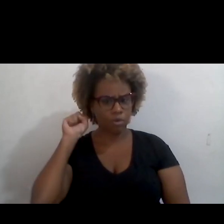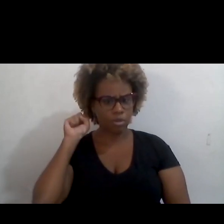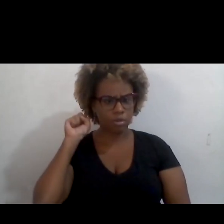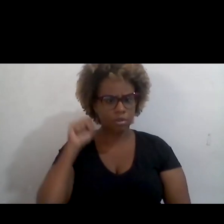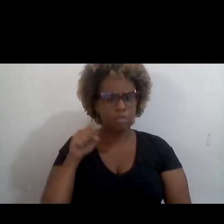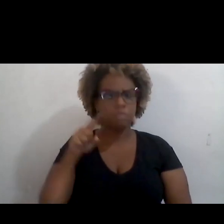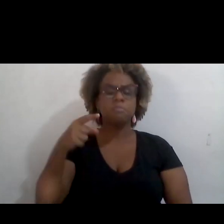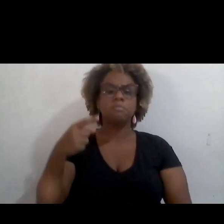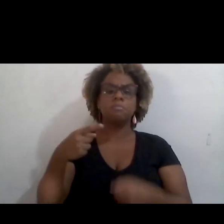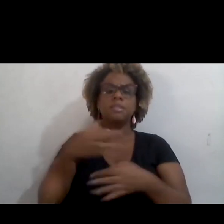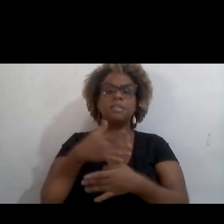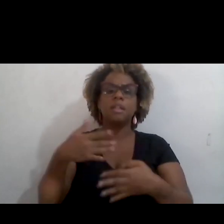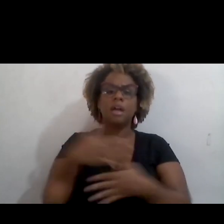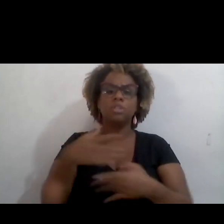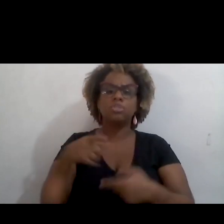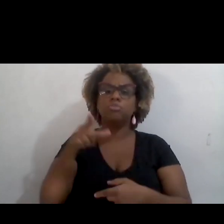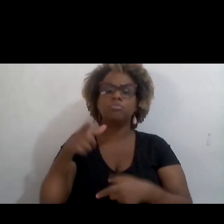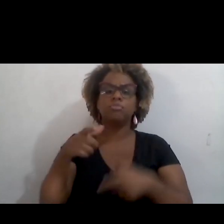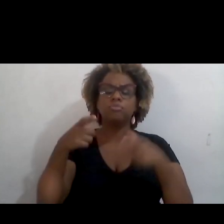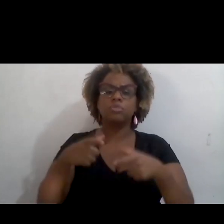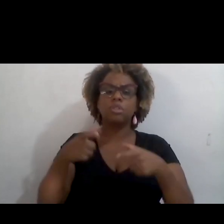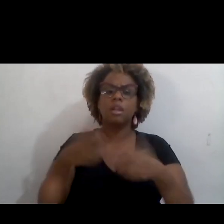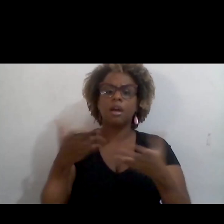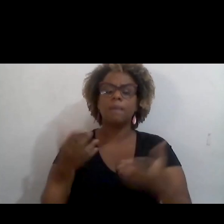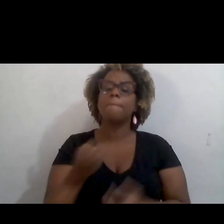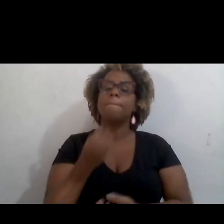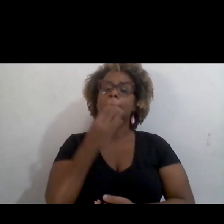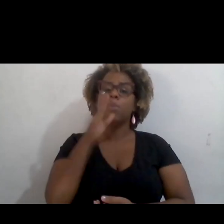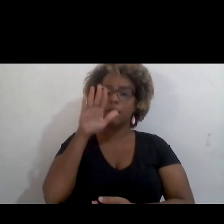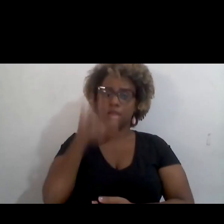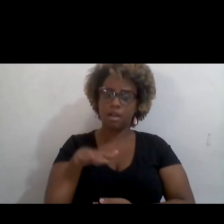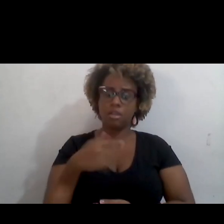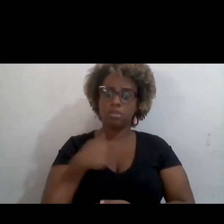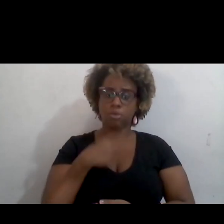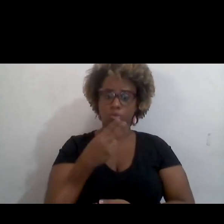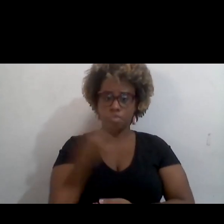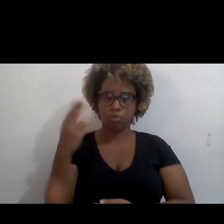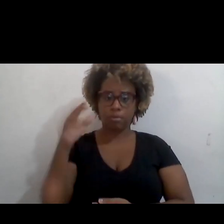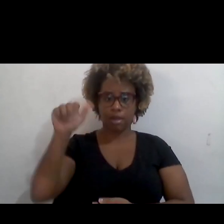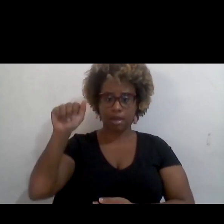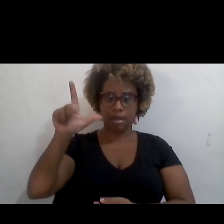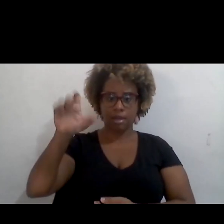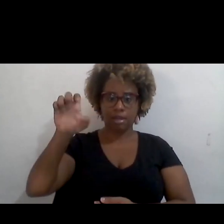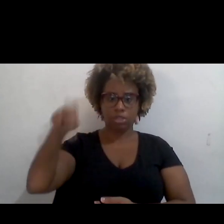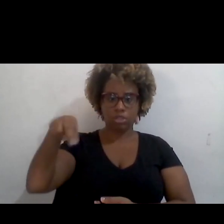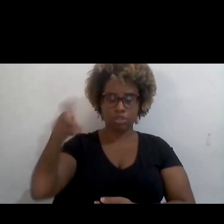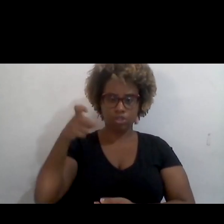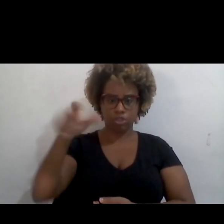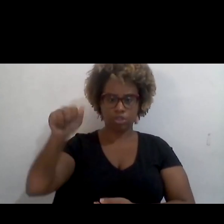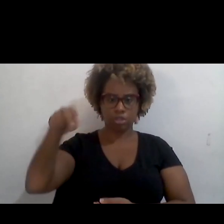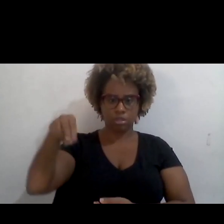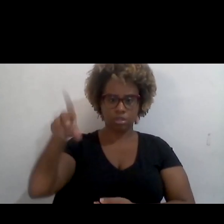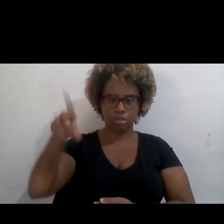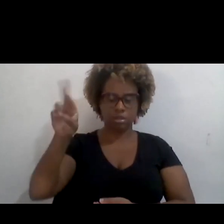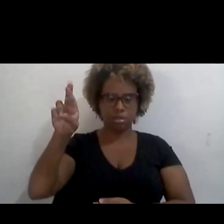tá? Boa tarde, eu sou Alexandre. Eu estou o presidente da Comissão Especial de Cultura e Entretenimento da